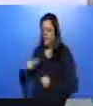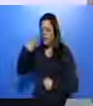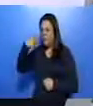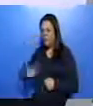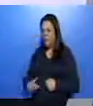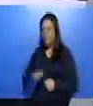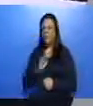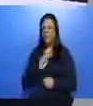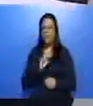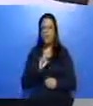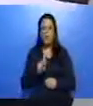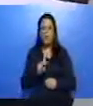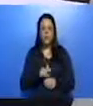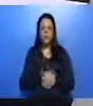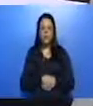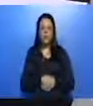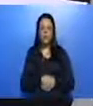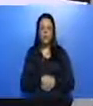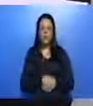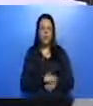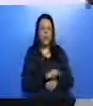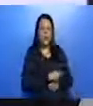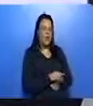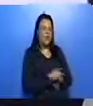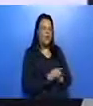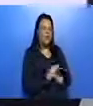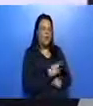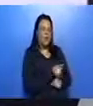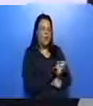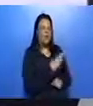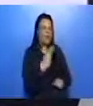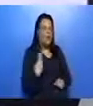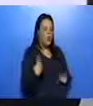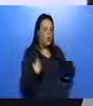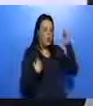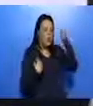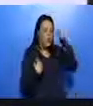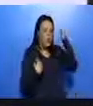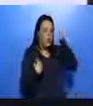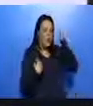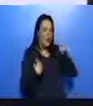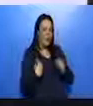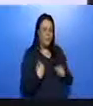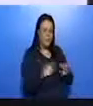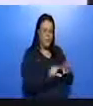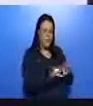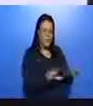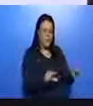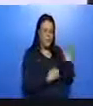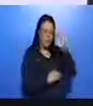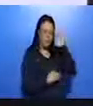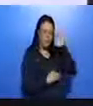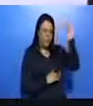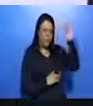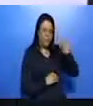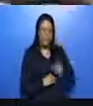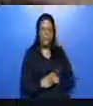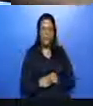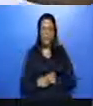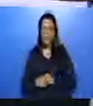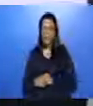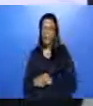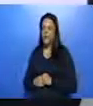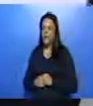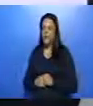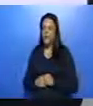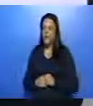Todos sabemos, minha oração principal. A minha oração subordinada é essa segunda. Por ela ser dependente